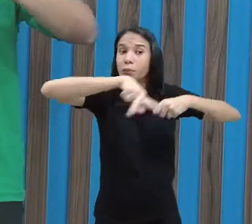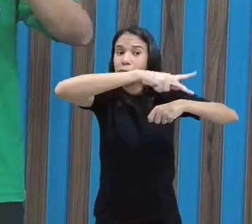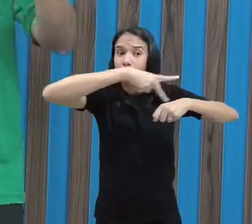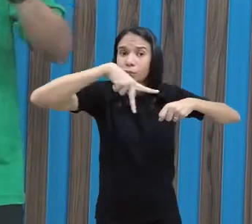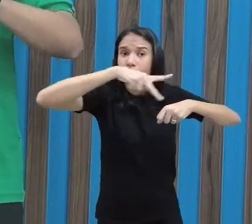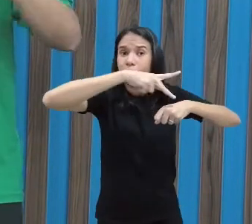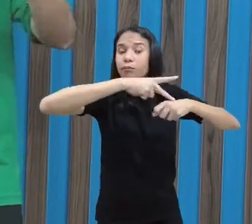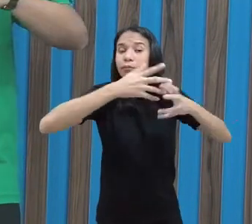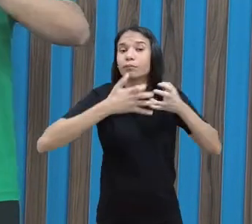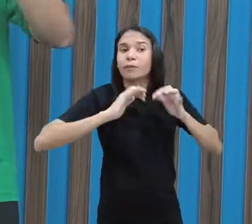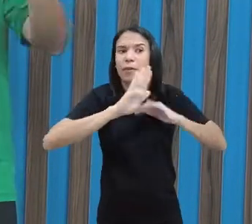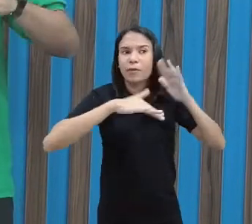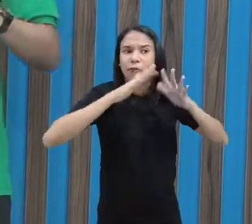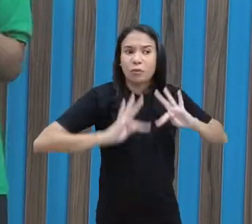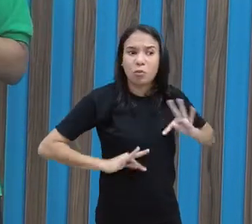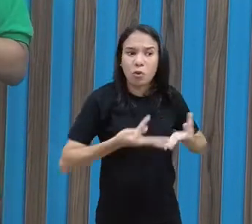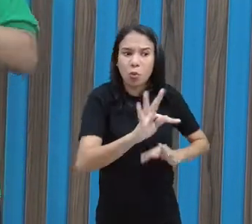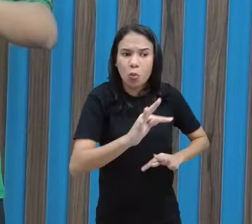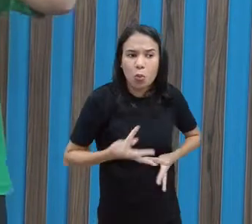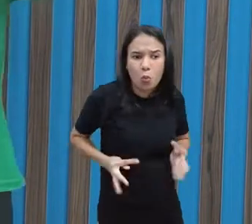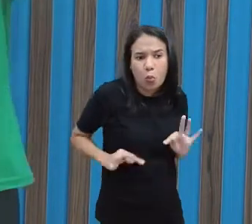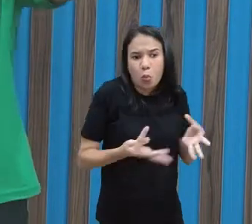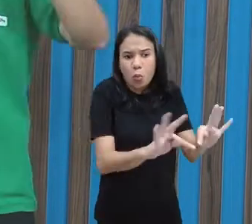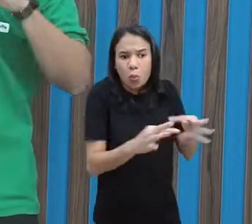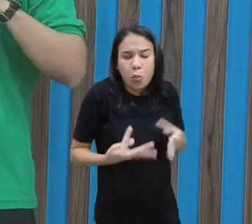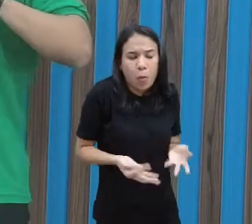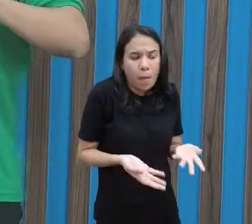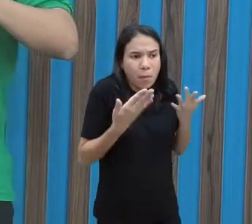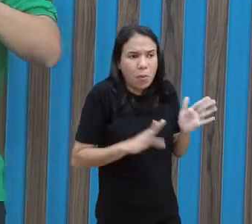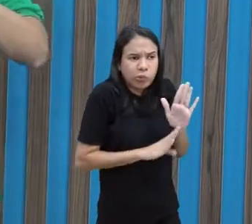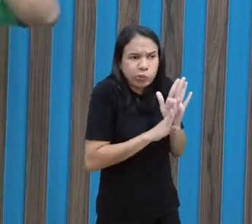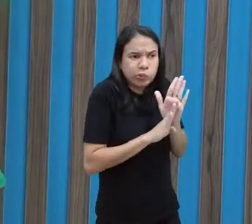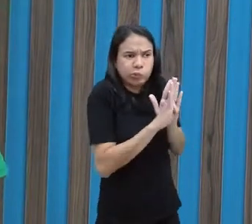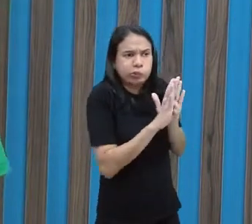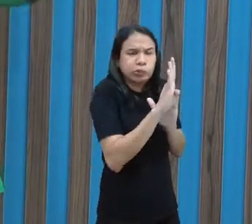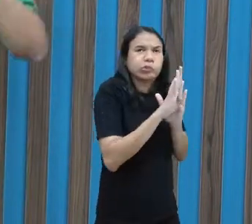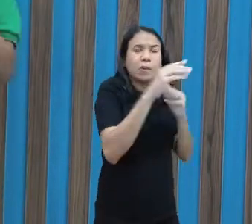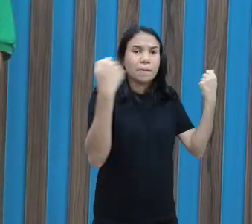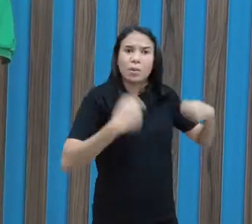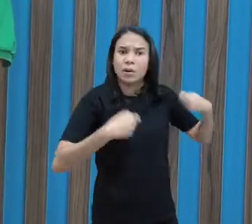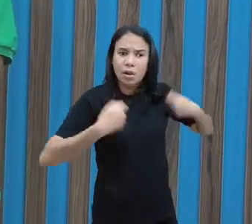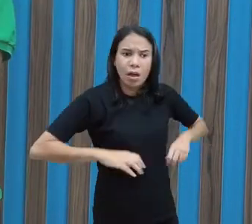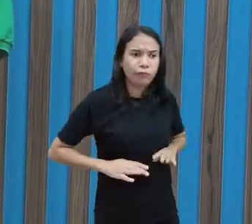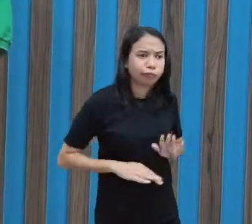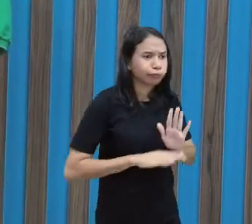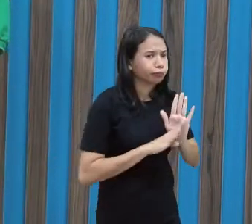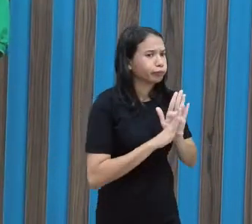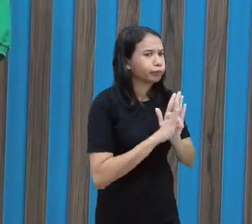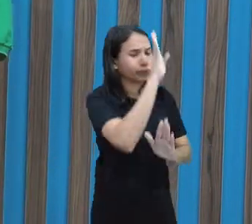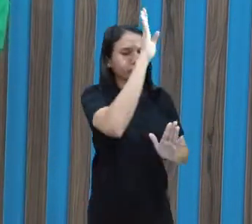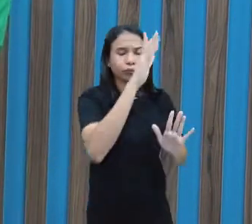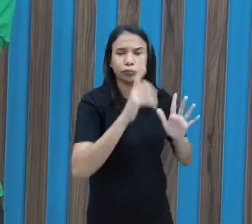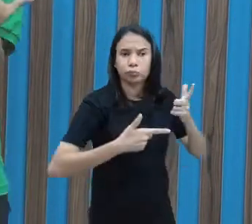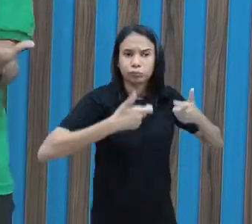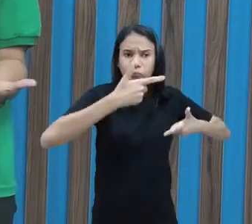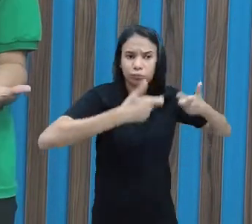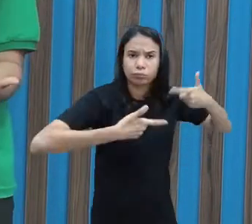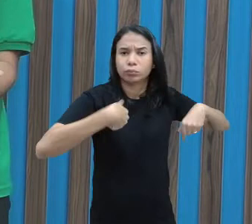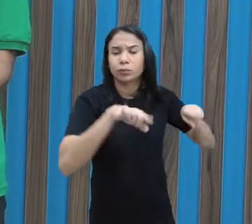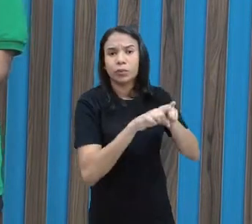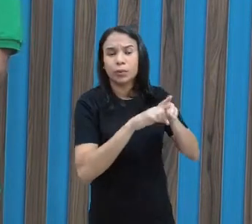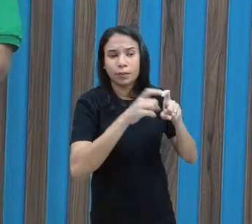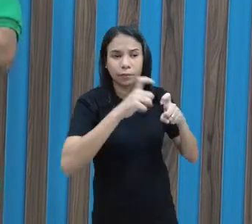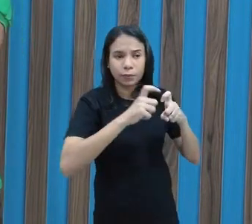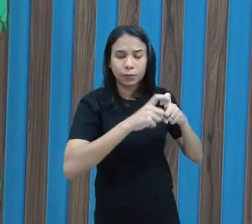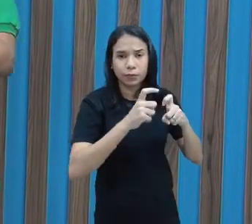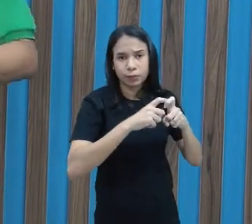uma corrida para desenvolver tecnologia, desenvolver tanque, radar, satélite, também desenvolver tecnologias médicas,